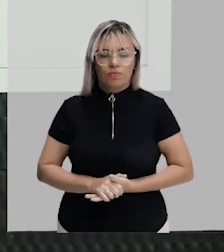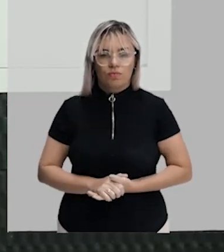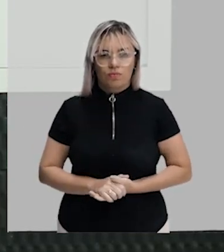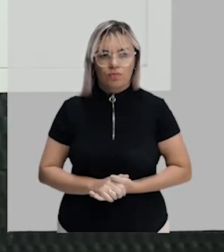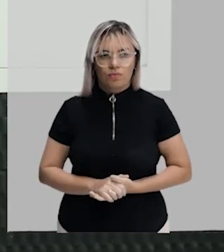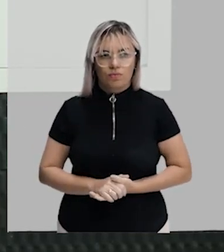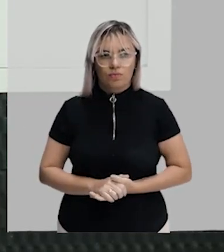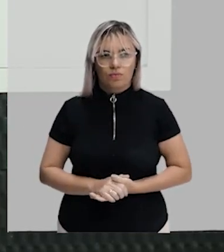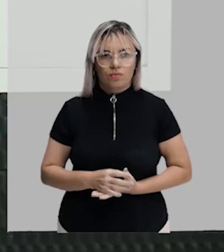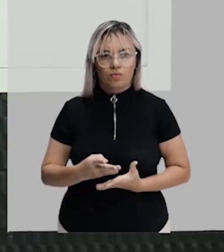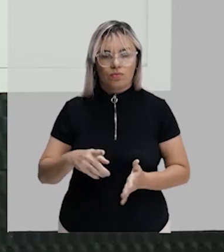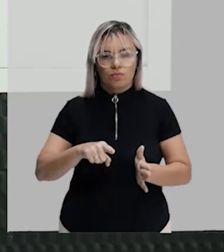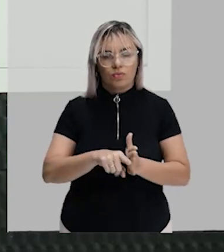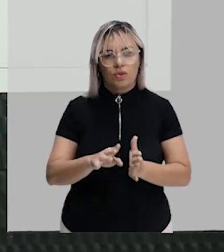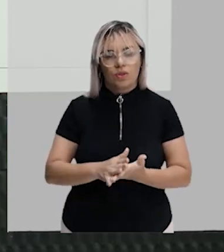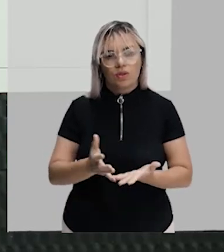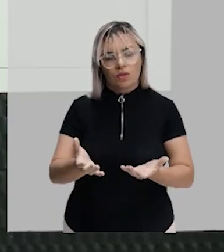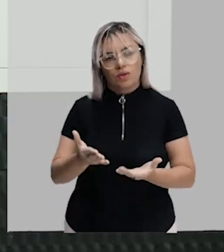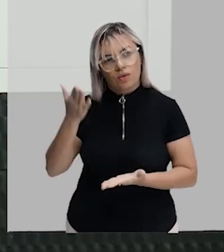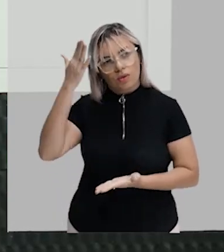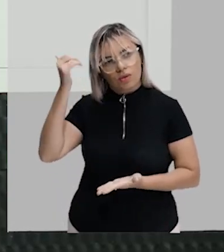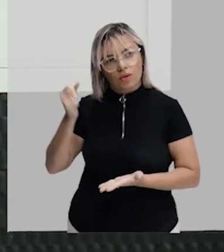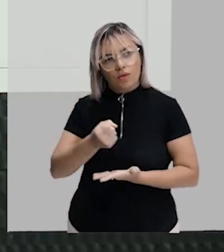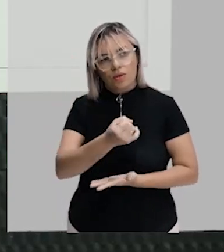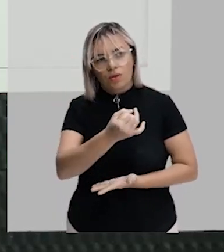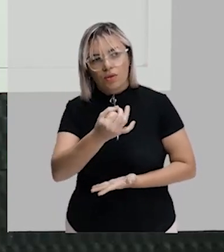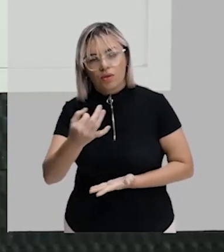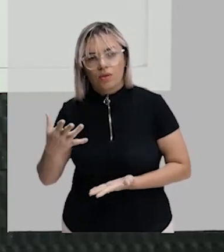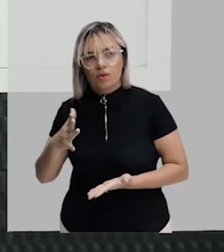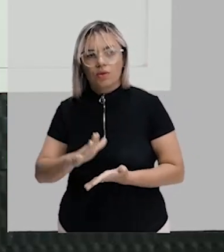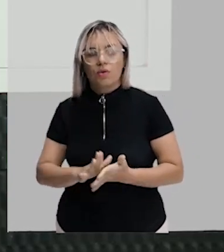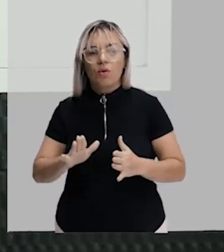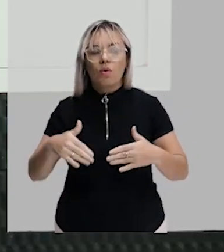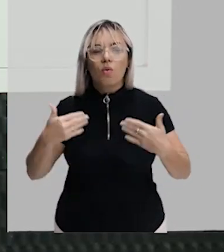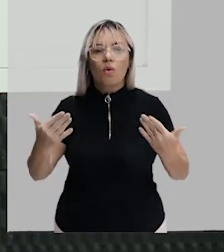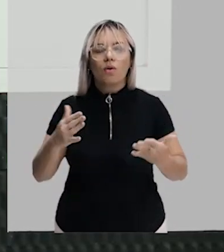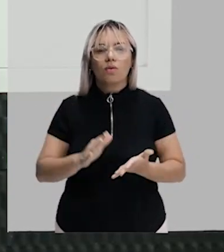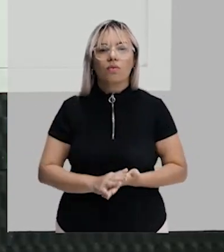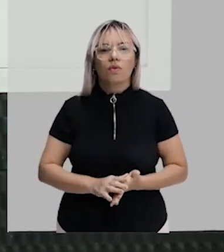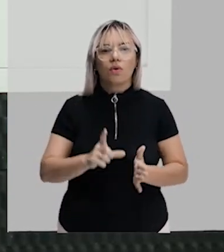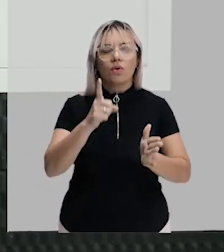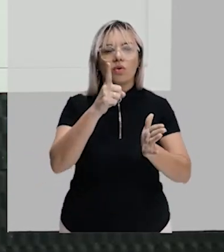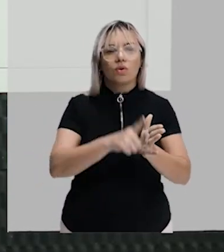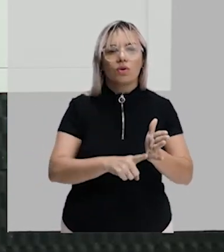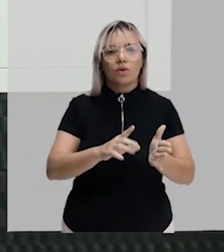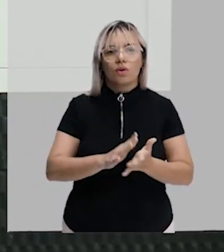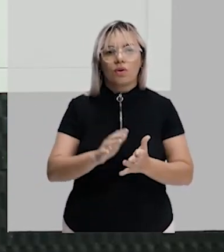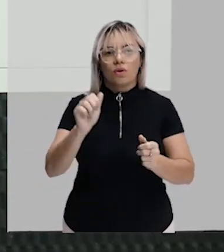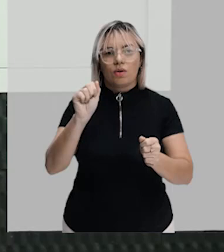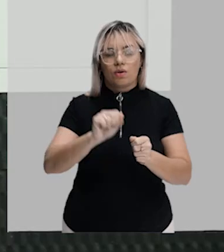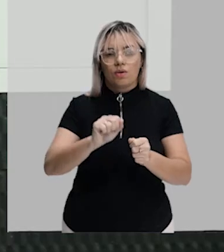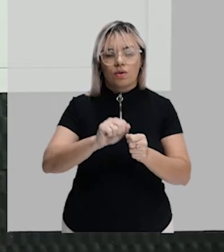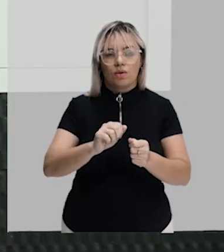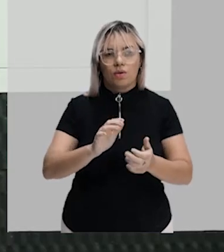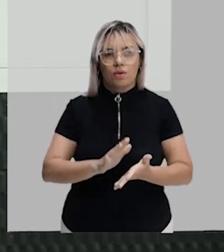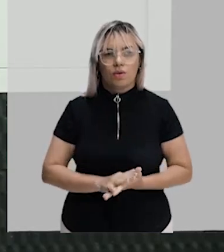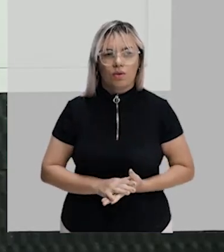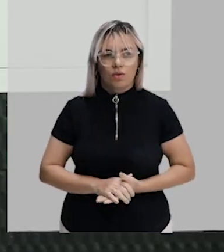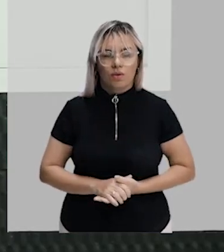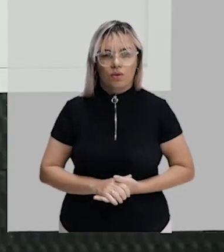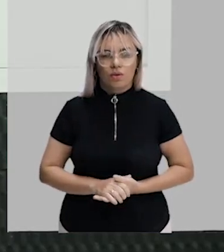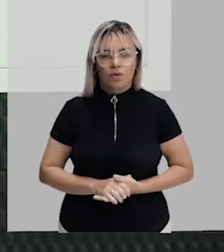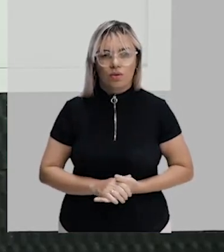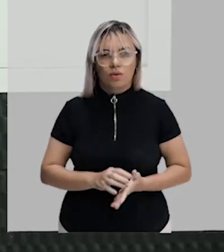a questão quer saber de quanto foi esse desconto aí. Então, turma, a gente vai fazer o